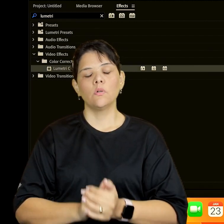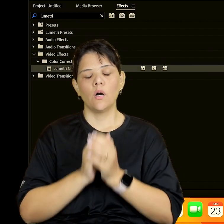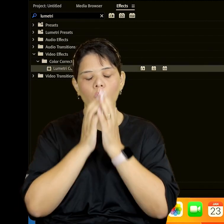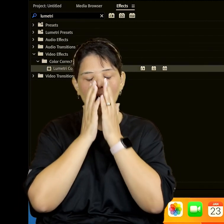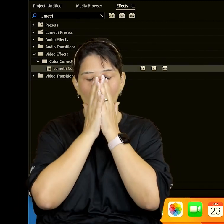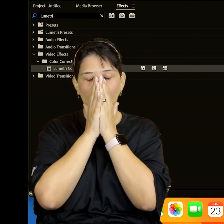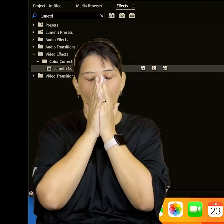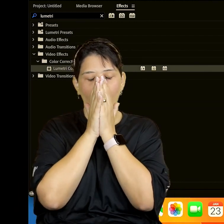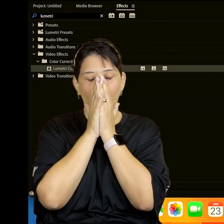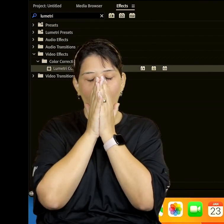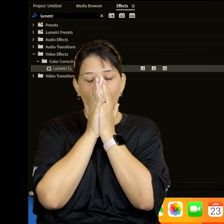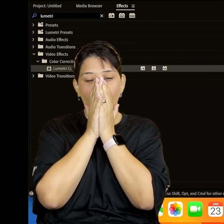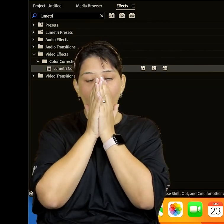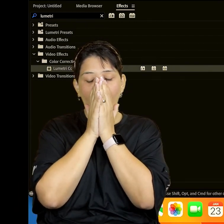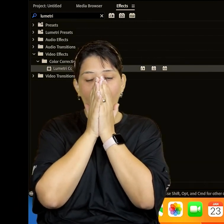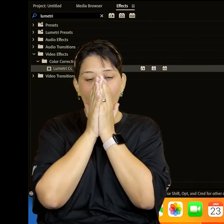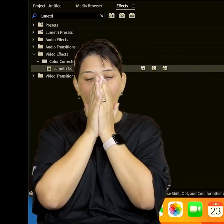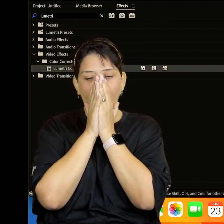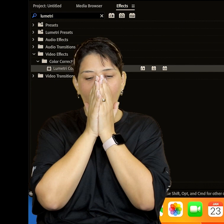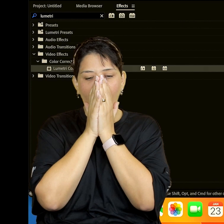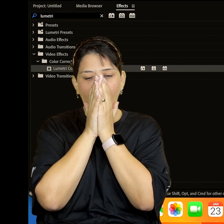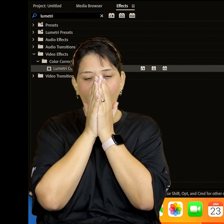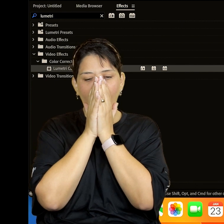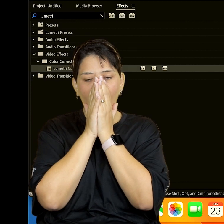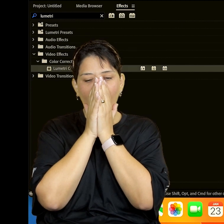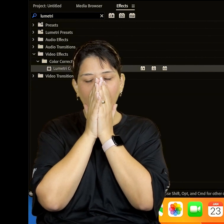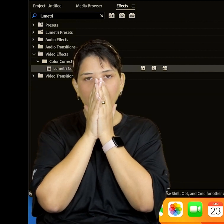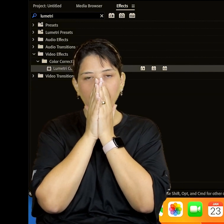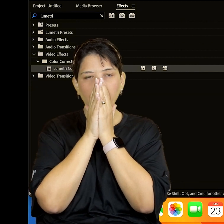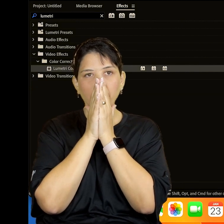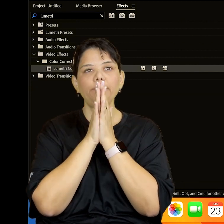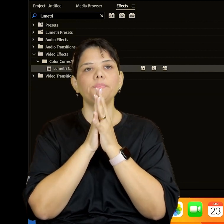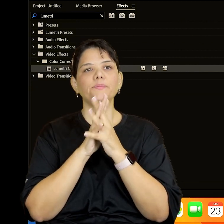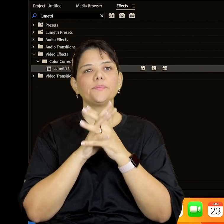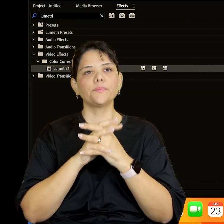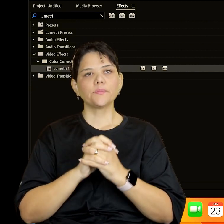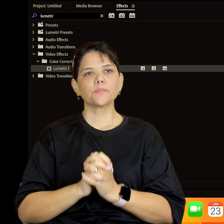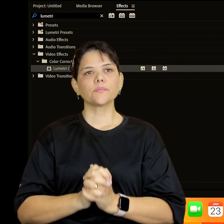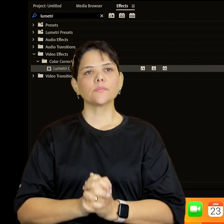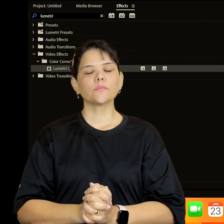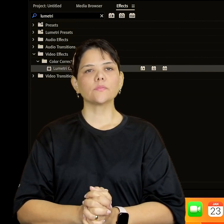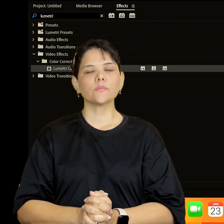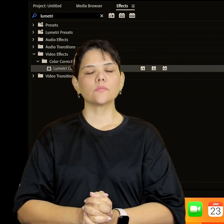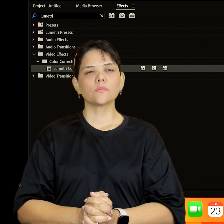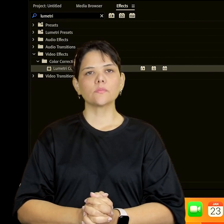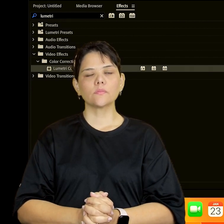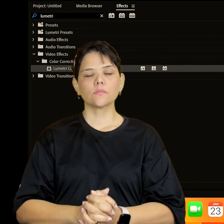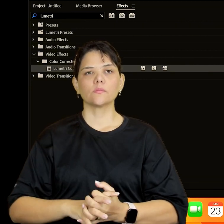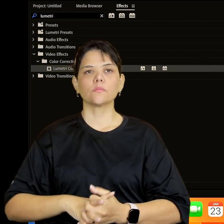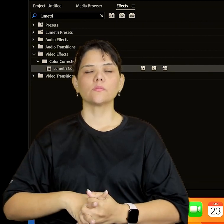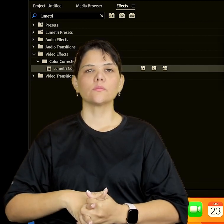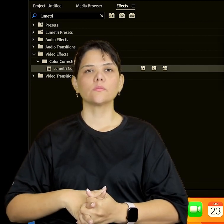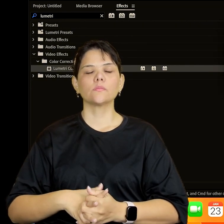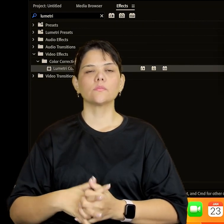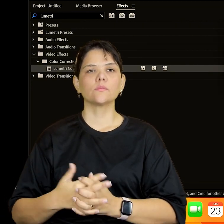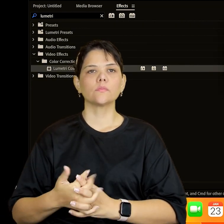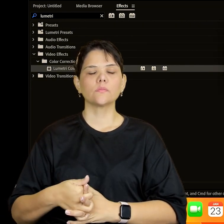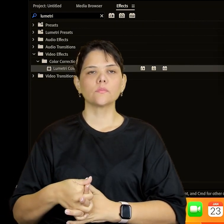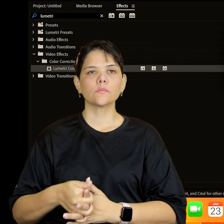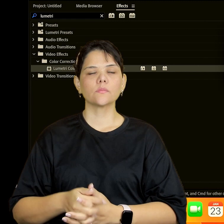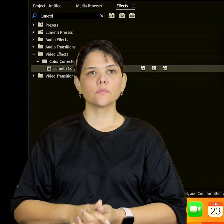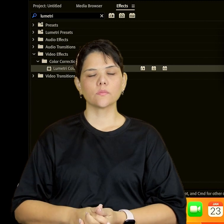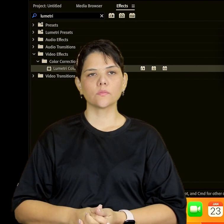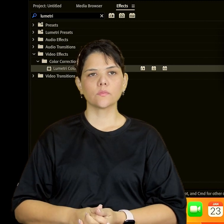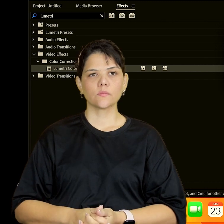Os picos estão em menos 6. Beleza, vamos aumentar, diminuir mais. Está muito alto esse pico. Aí você vem lá e conforme isso você